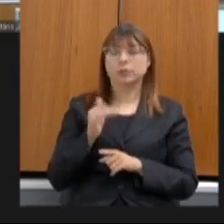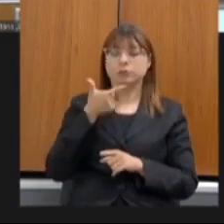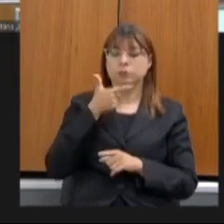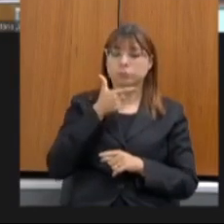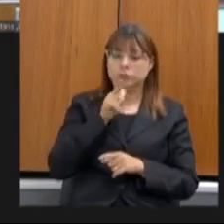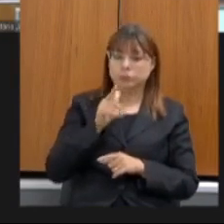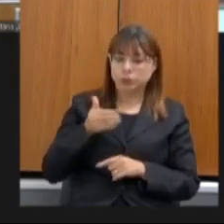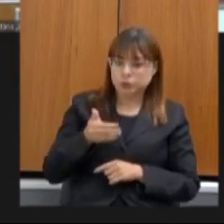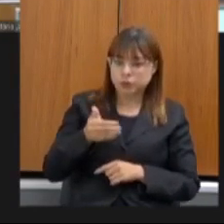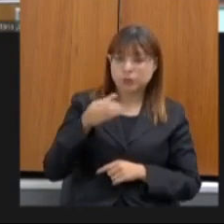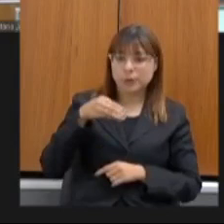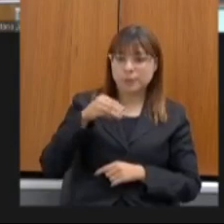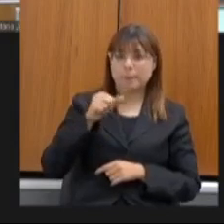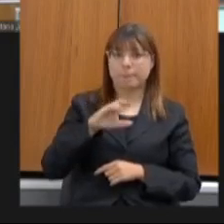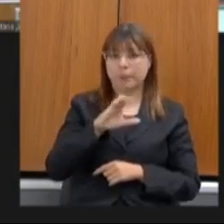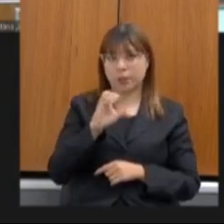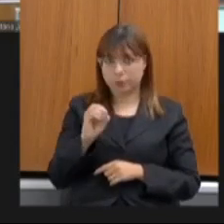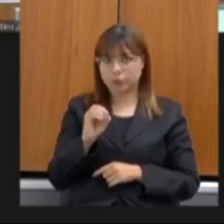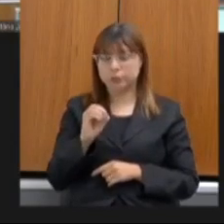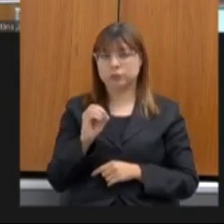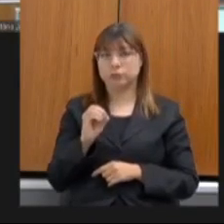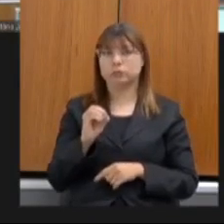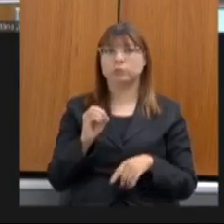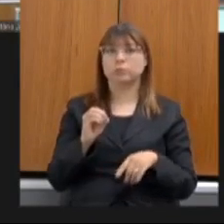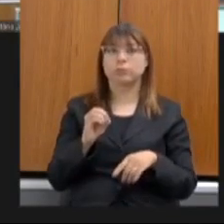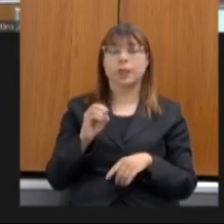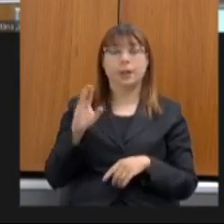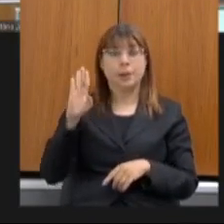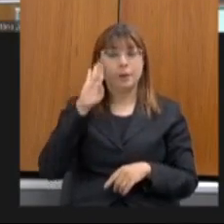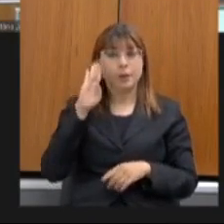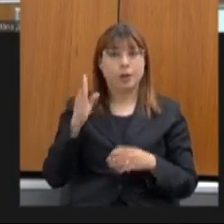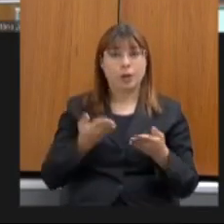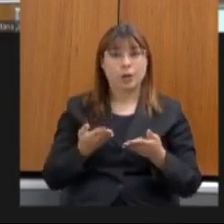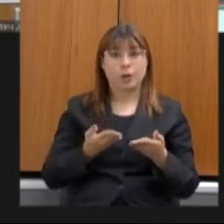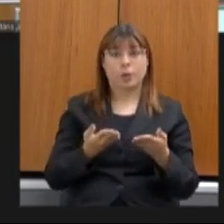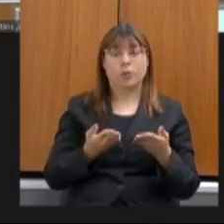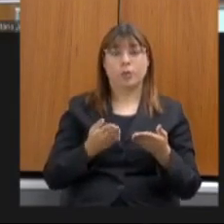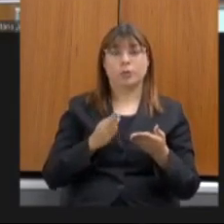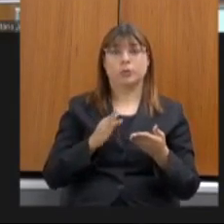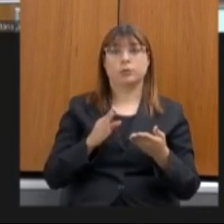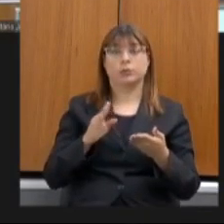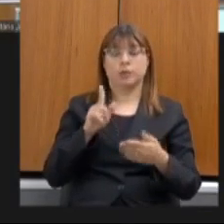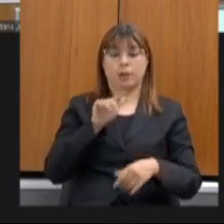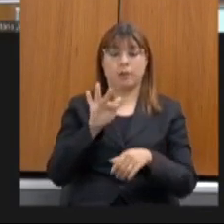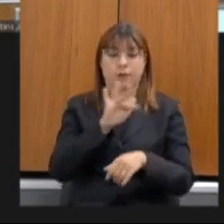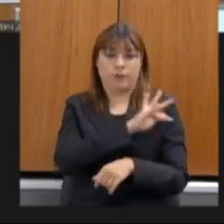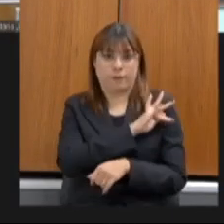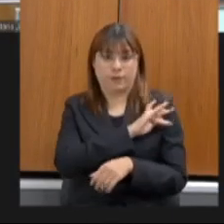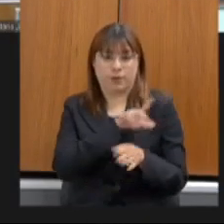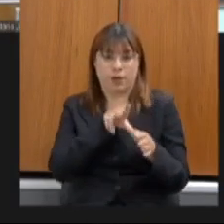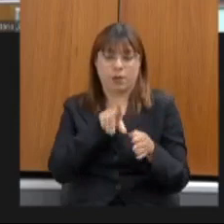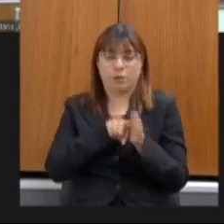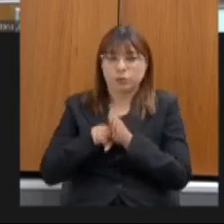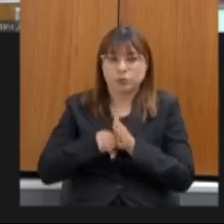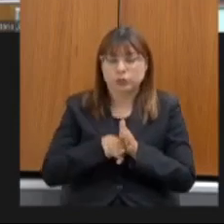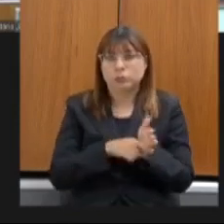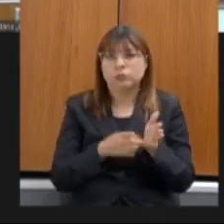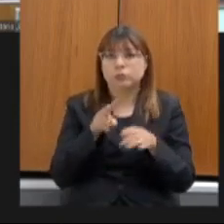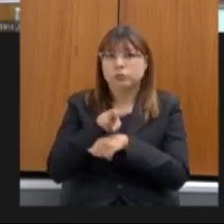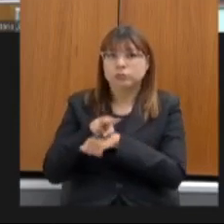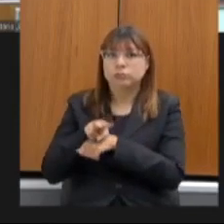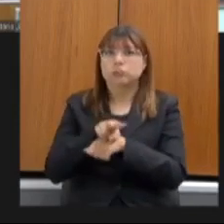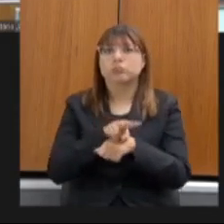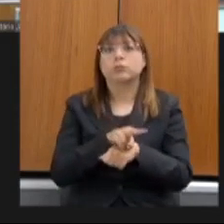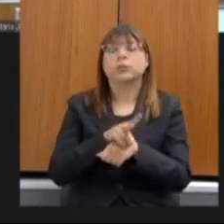e nós temos um destaque aqui de tem que está agregando a sua função fiscalizatória também sua uma